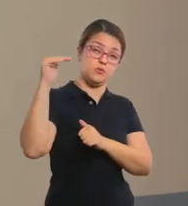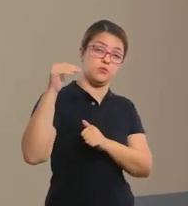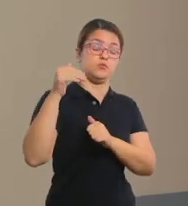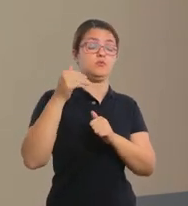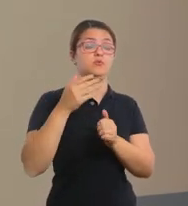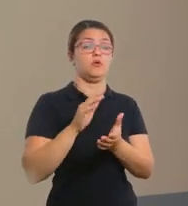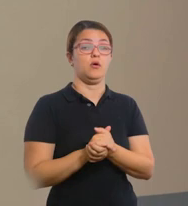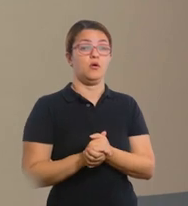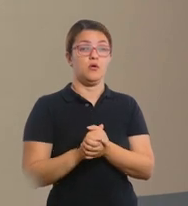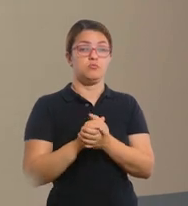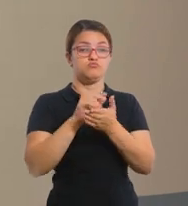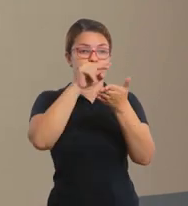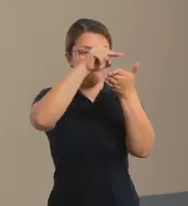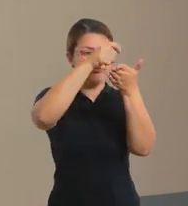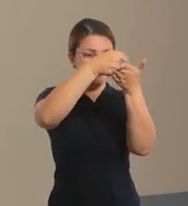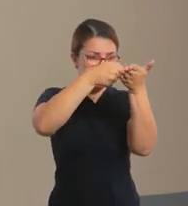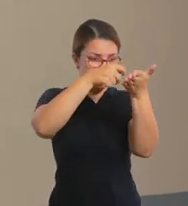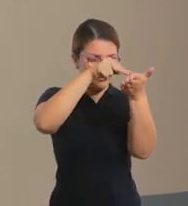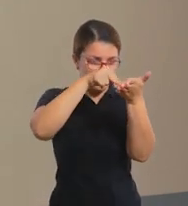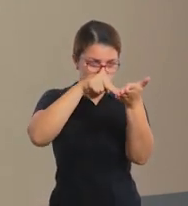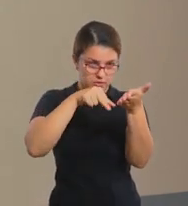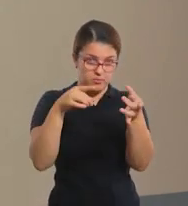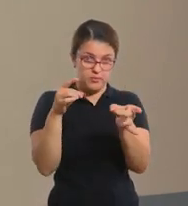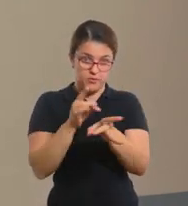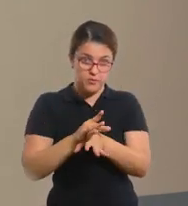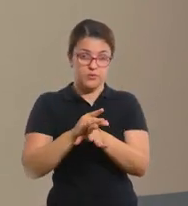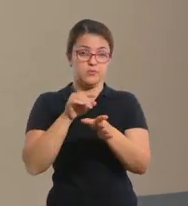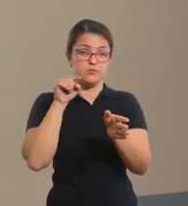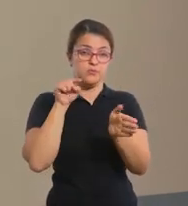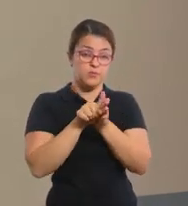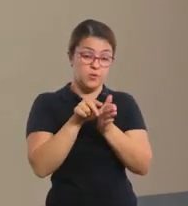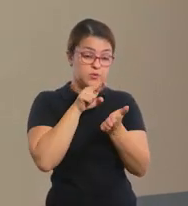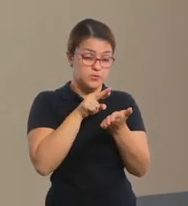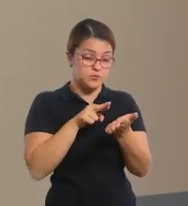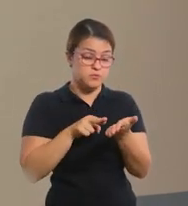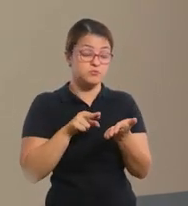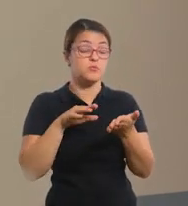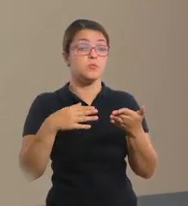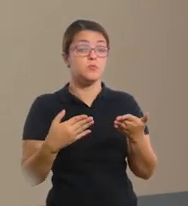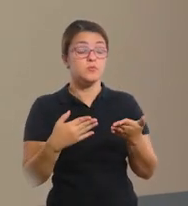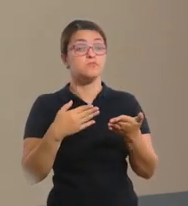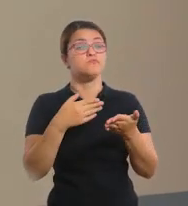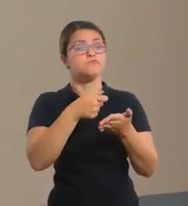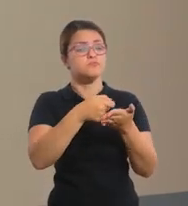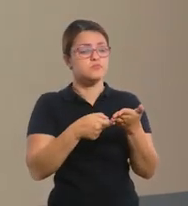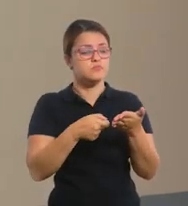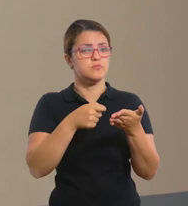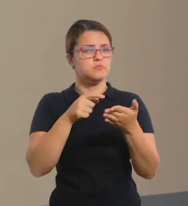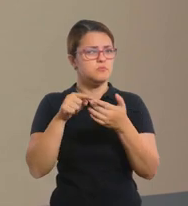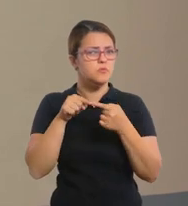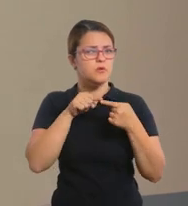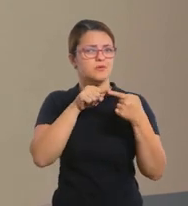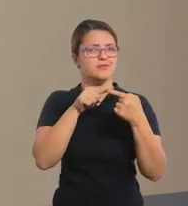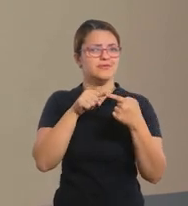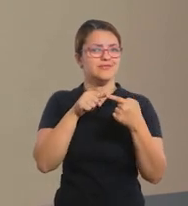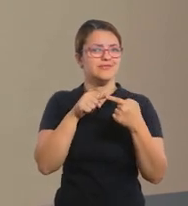vocês vão responder a essas questões a primeira é esse texto serve para a